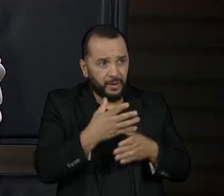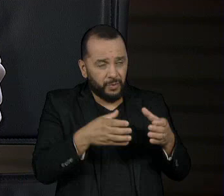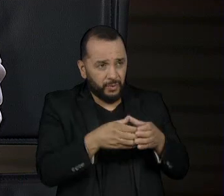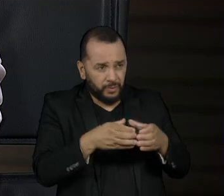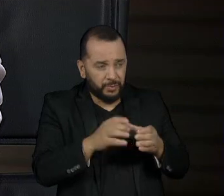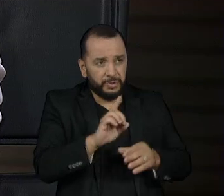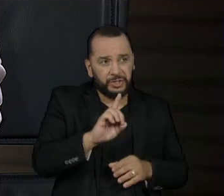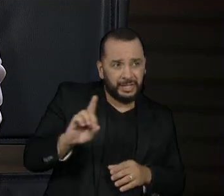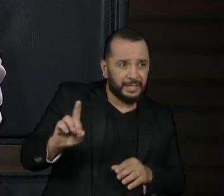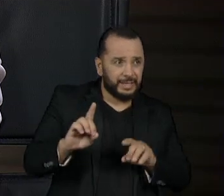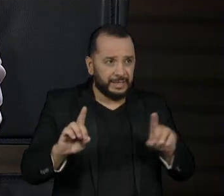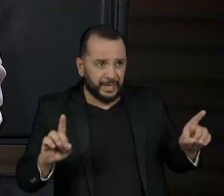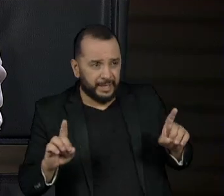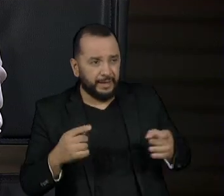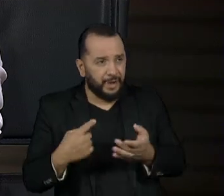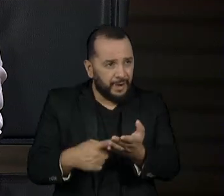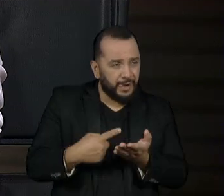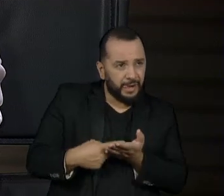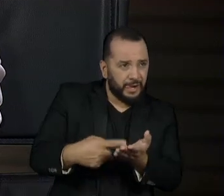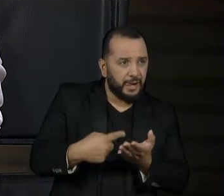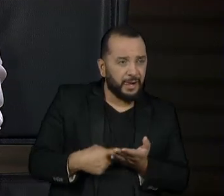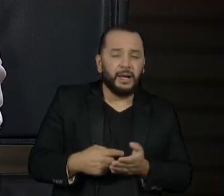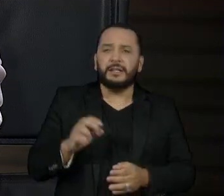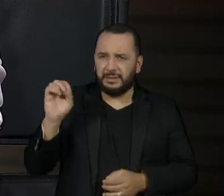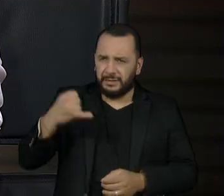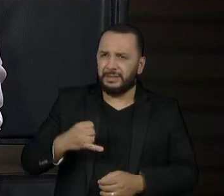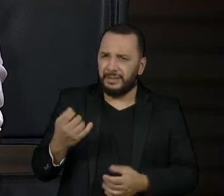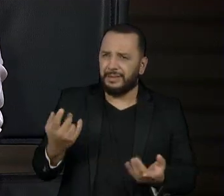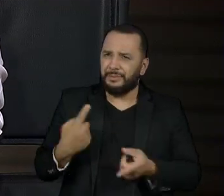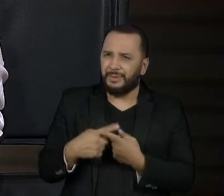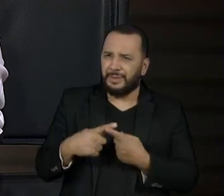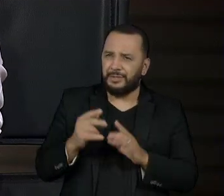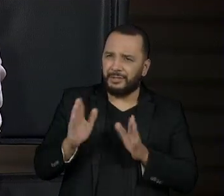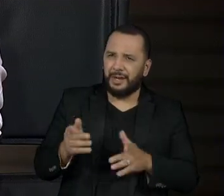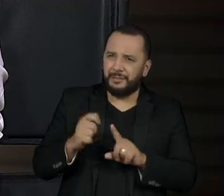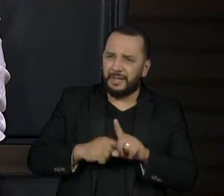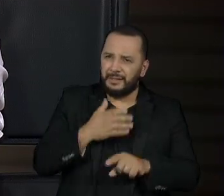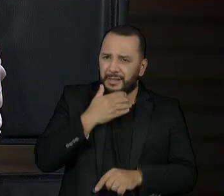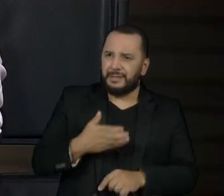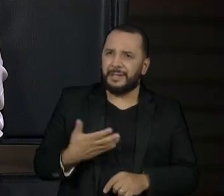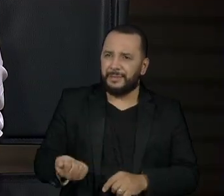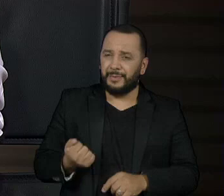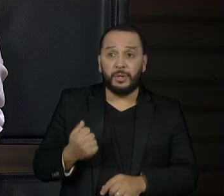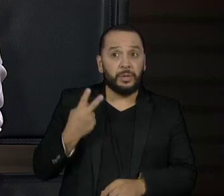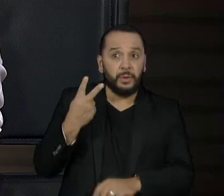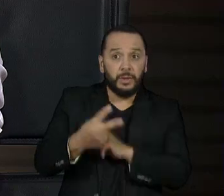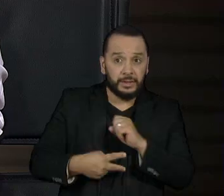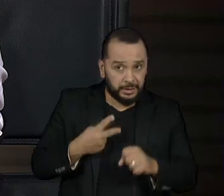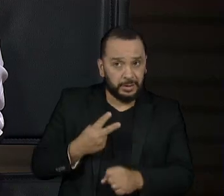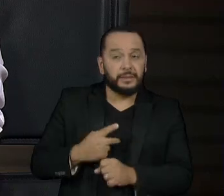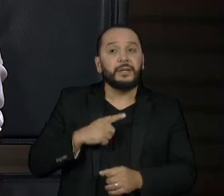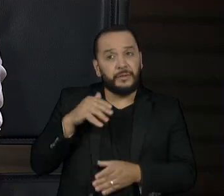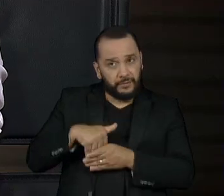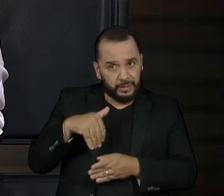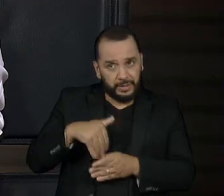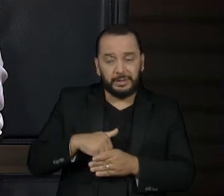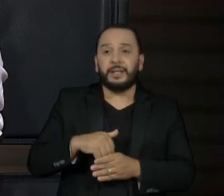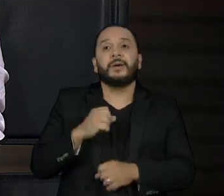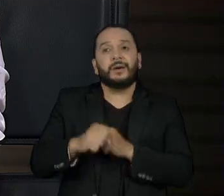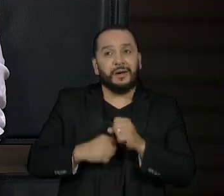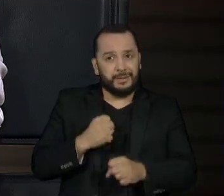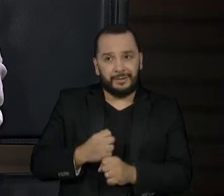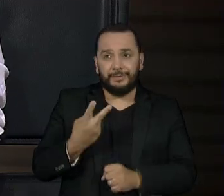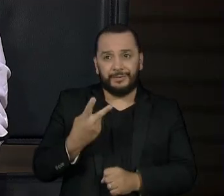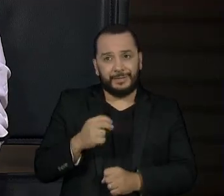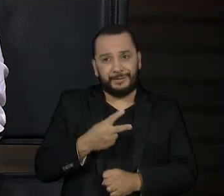de começar a se pensar frentes, né? A gente já está aí na virada do ano e aí a gente lembra que daqui a 2 anos a gente já tem eleições,